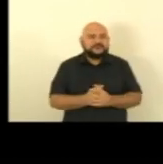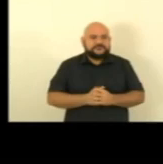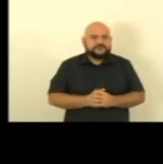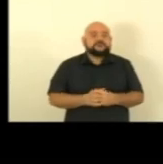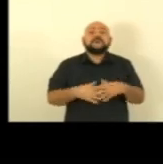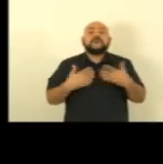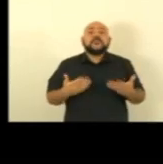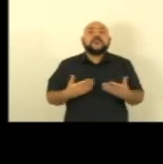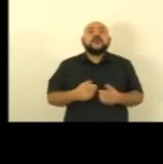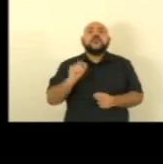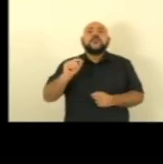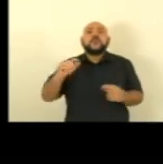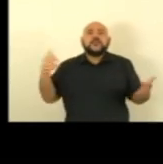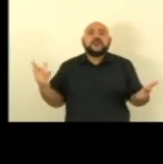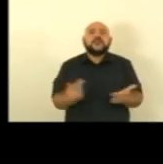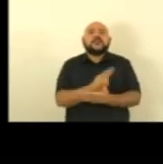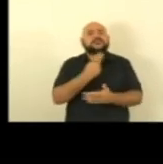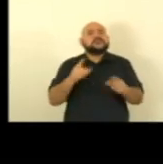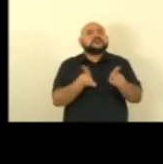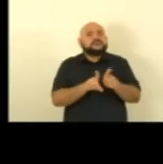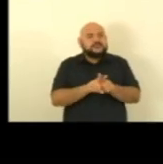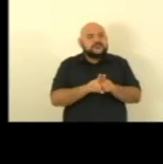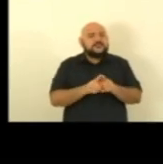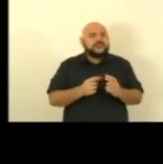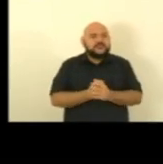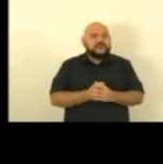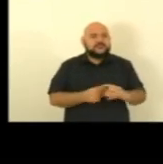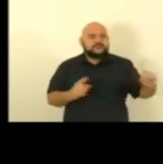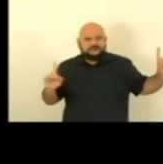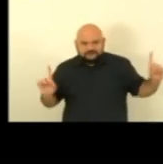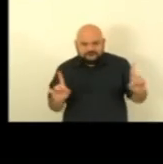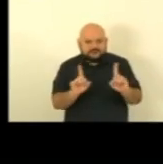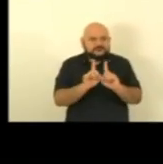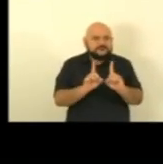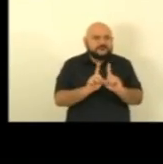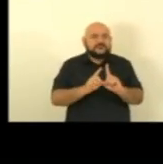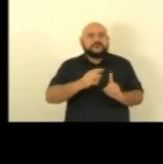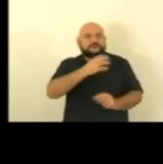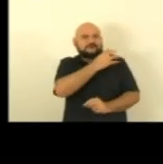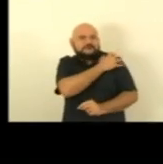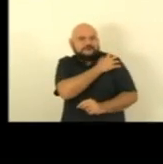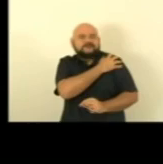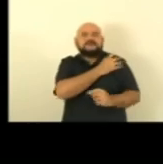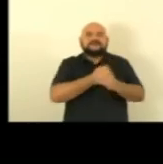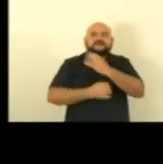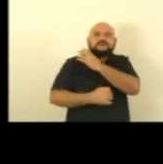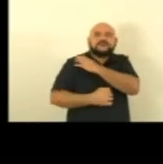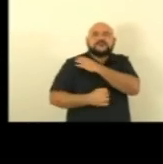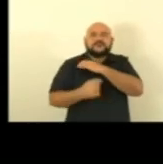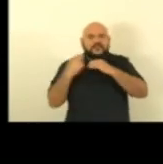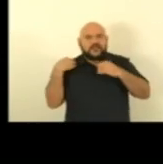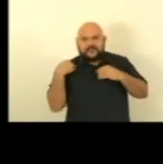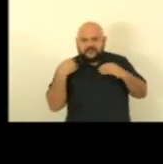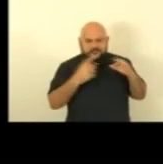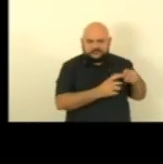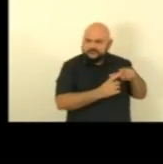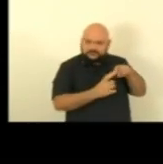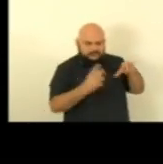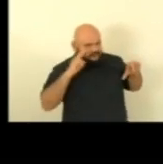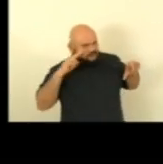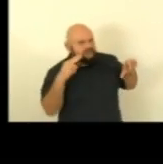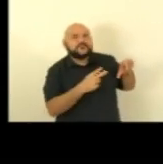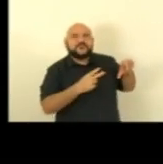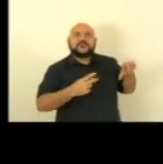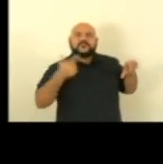que tinha arrombado a porta vai ao seu encontro e segura em seu ombro e pede para conferir as imagens de